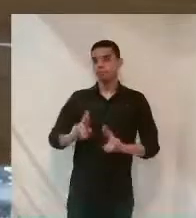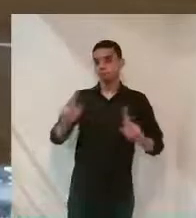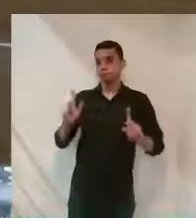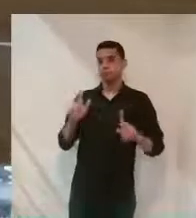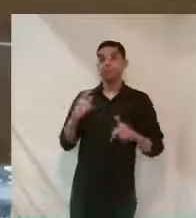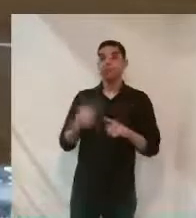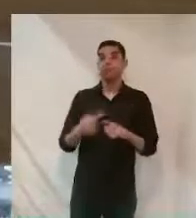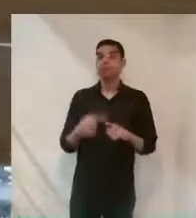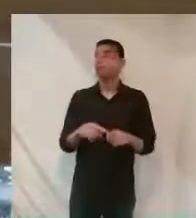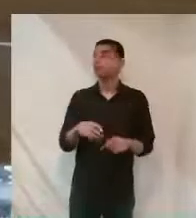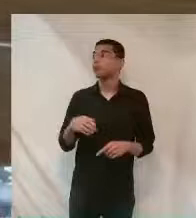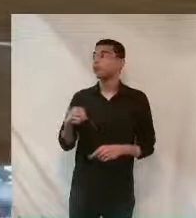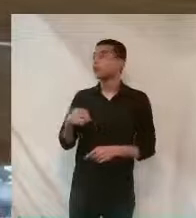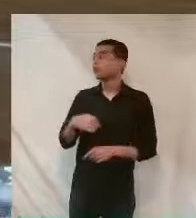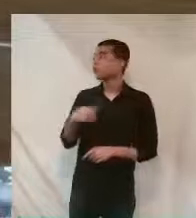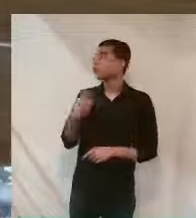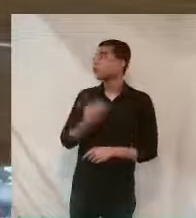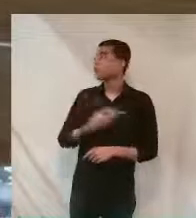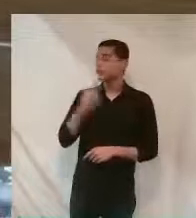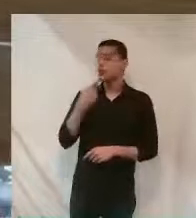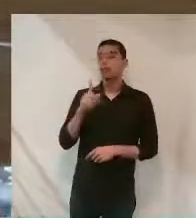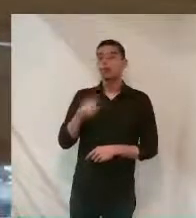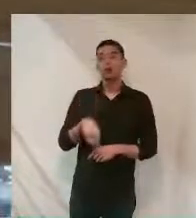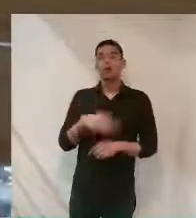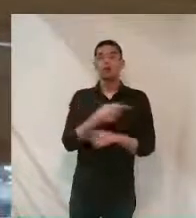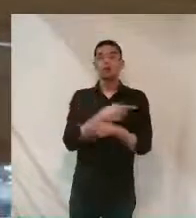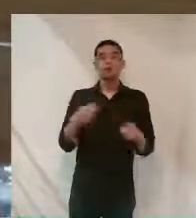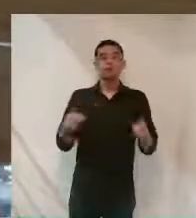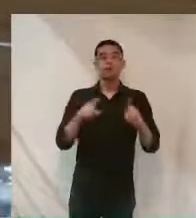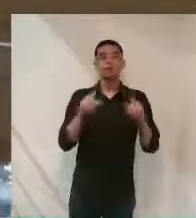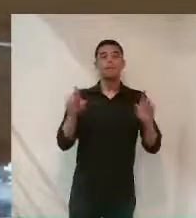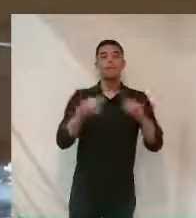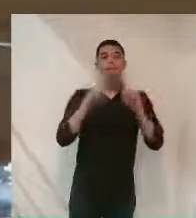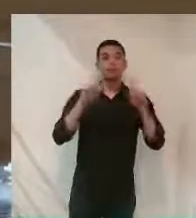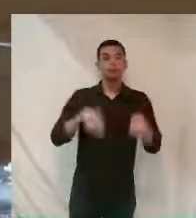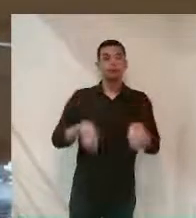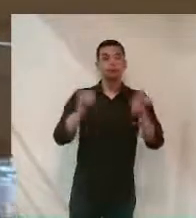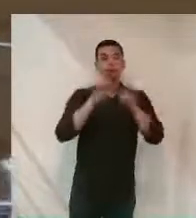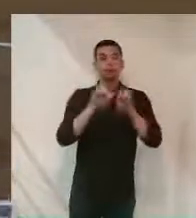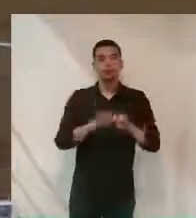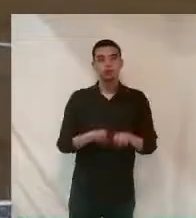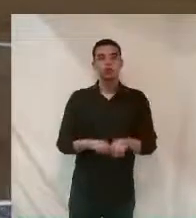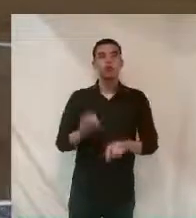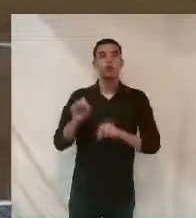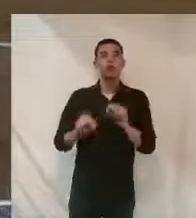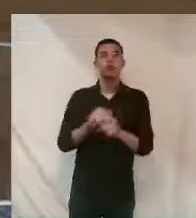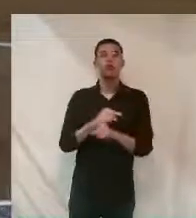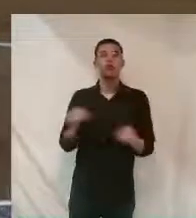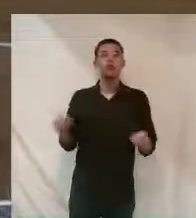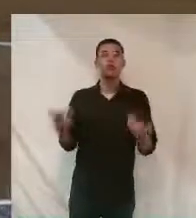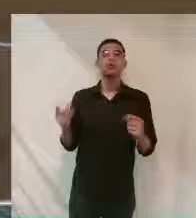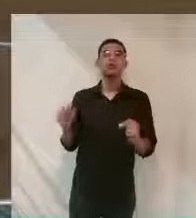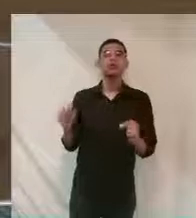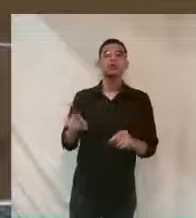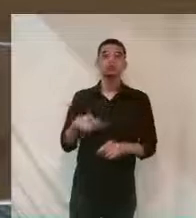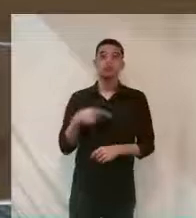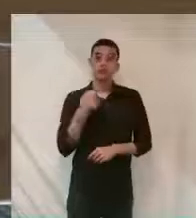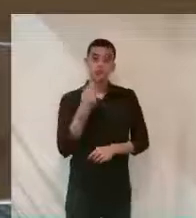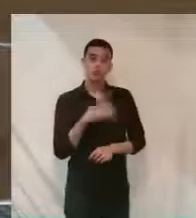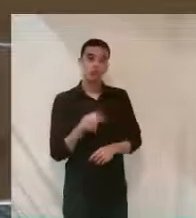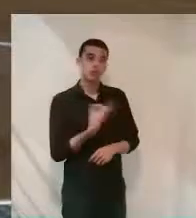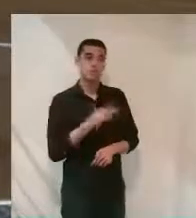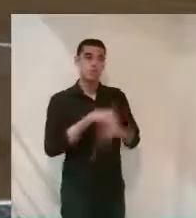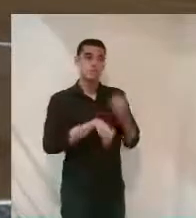quando falar, vocês são programa estruturante, vocês são programa de crédito, o que, que vocês são? Eu digo que a gente é um misto de muita